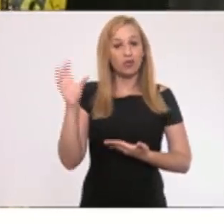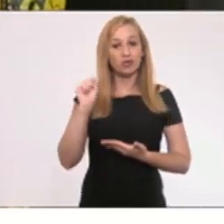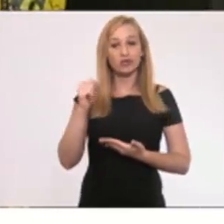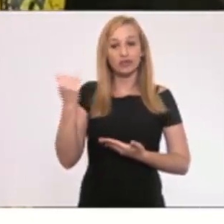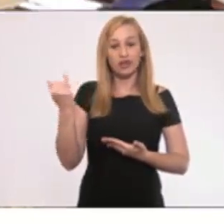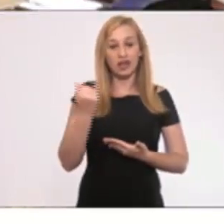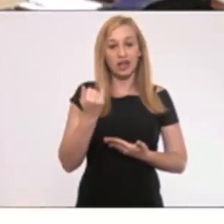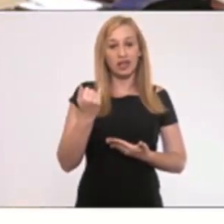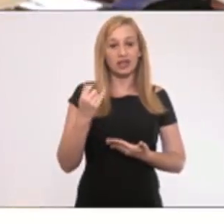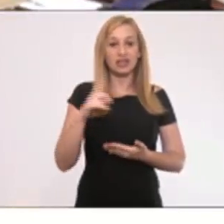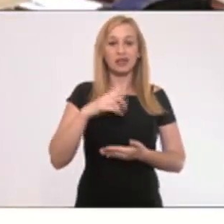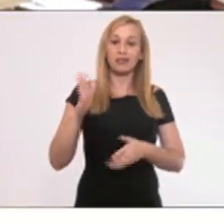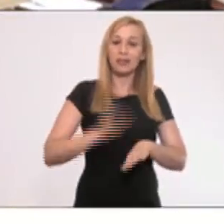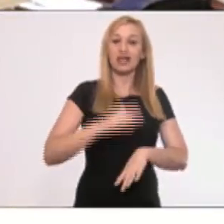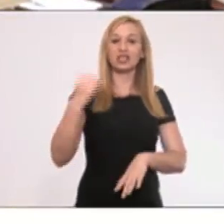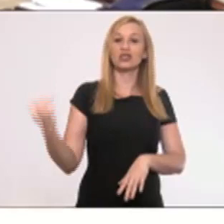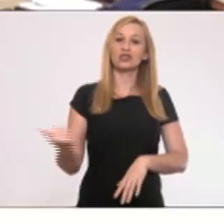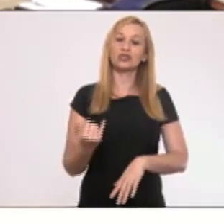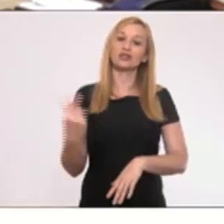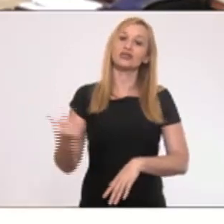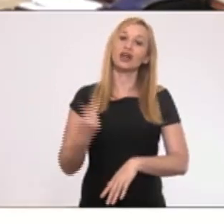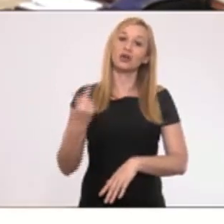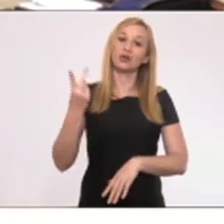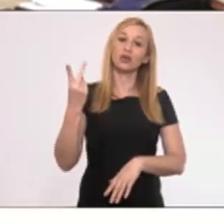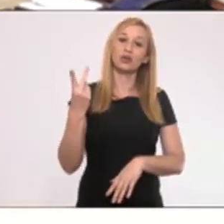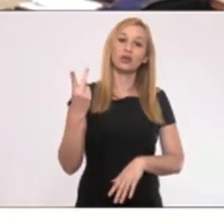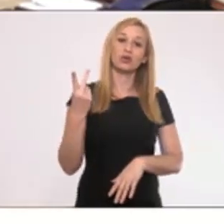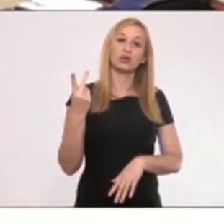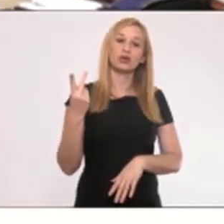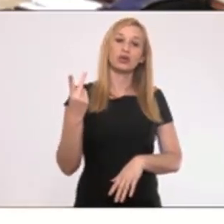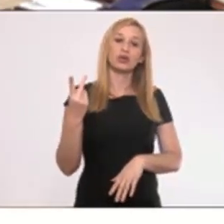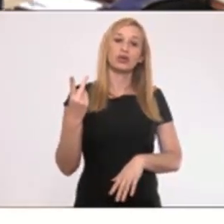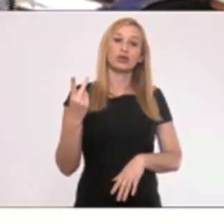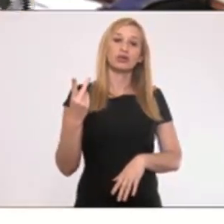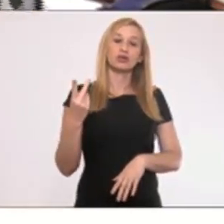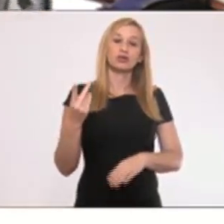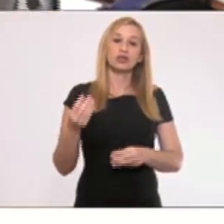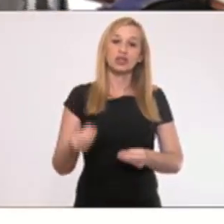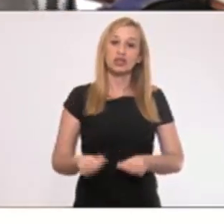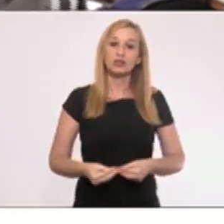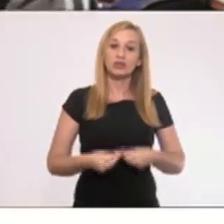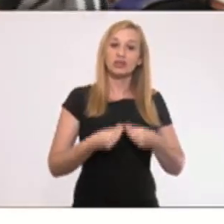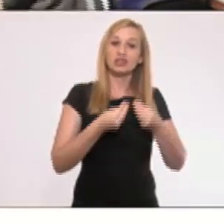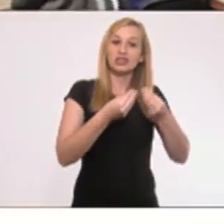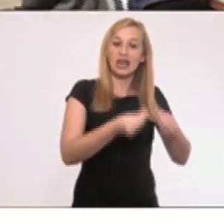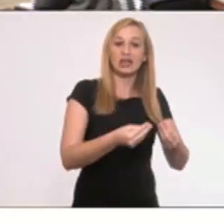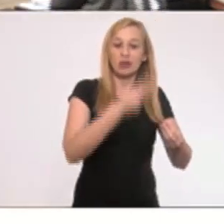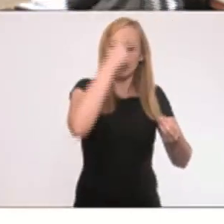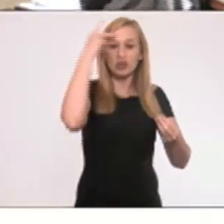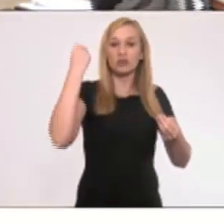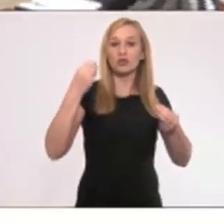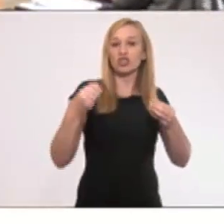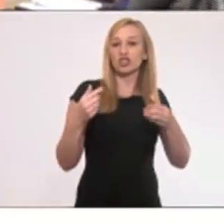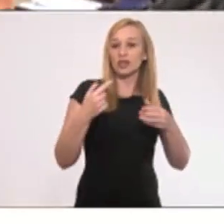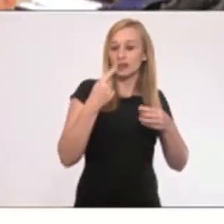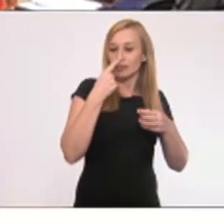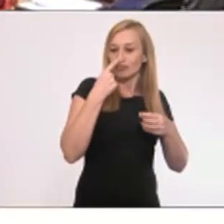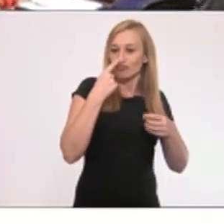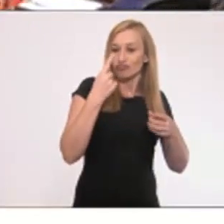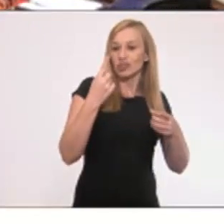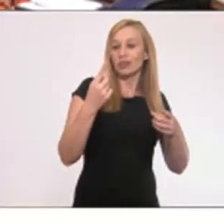ainda mais valor pelo fato de não ter sido entregue por alguém que convive com o Cláudio, com o vice-governador Cláudio Castro, há mais de 20